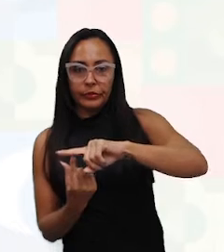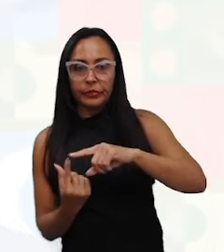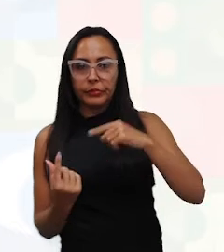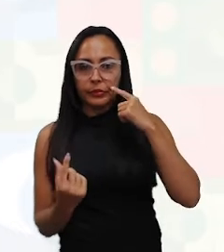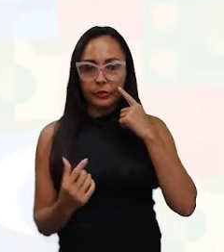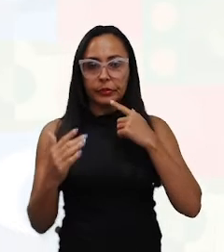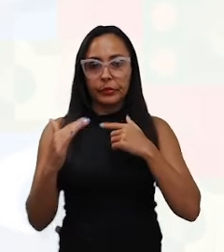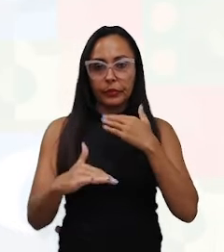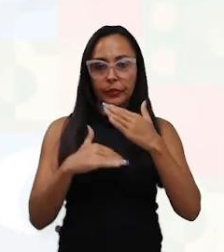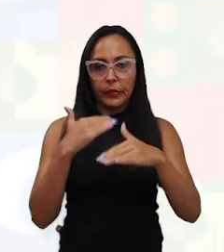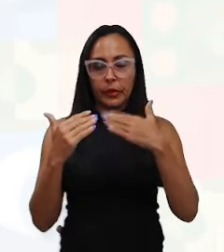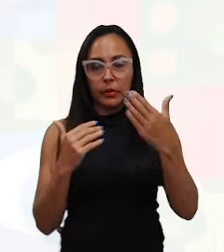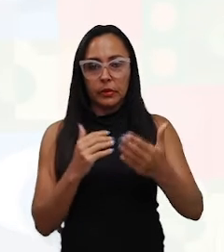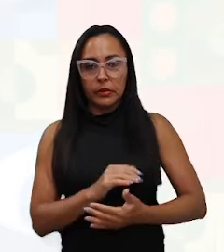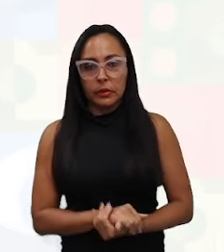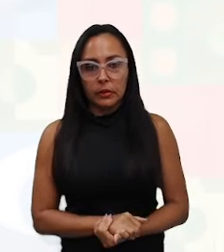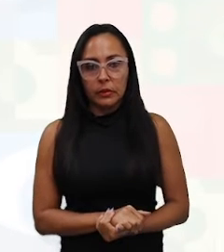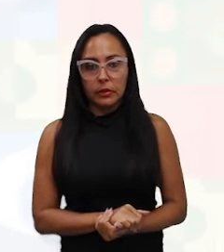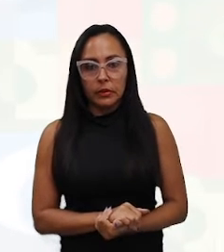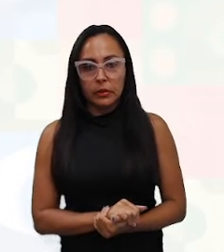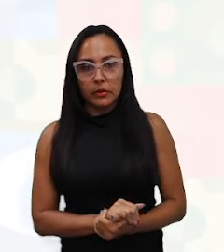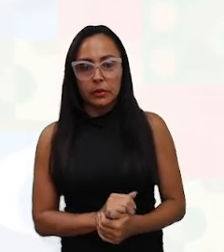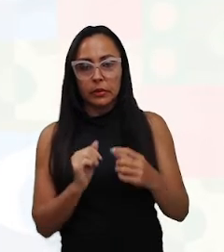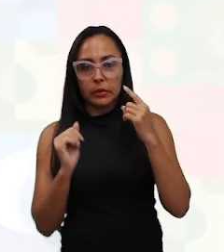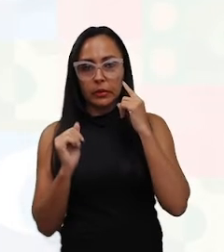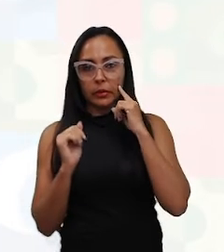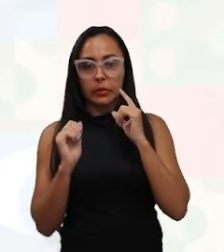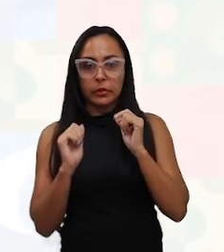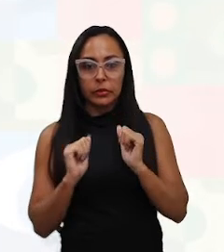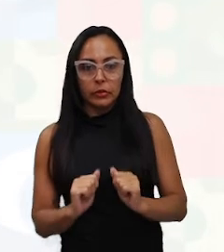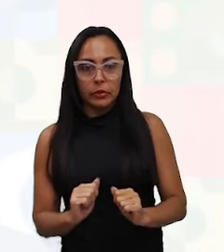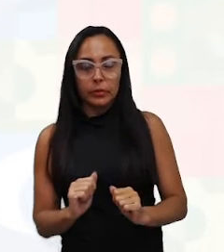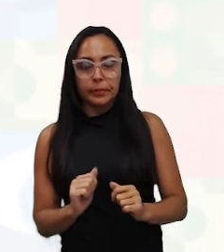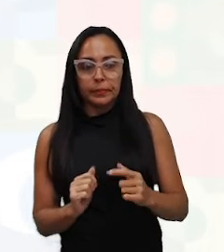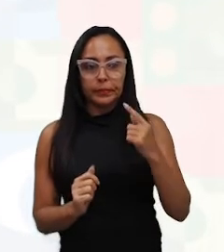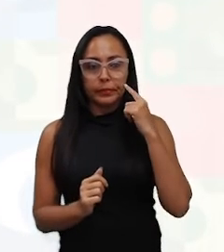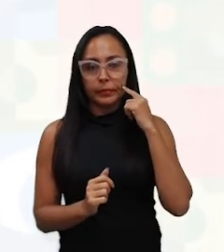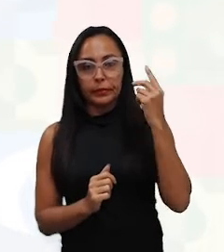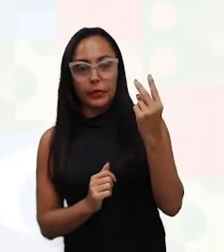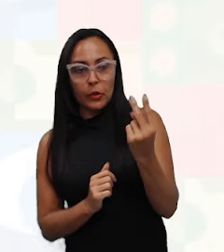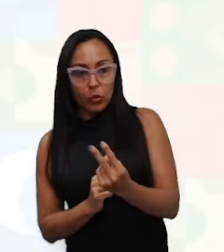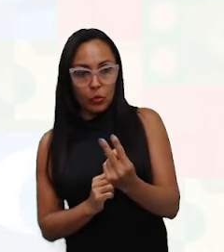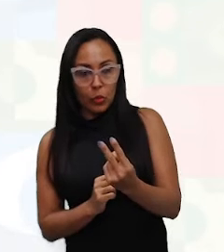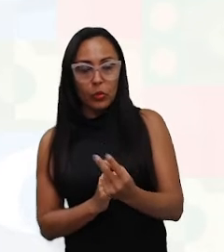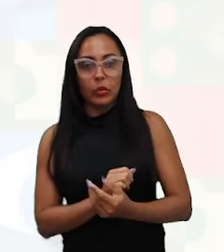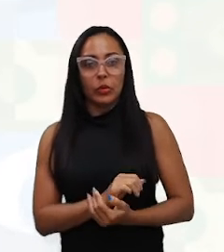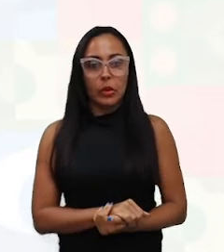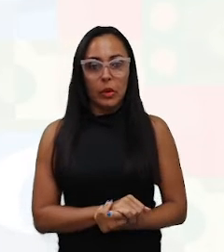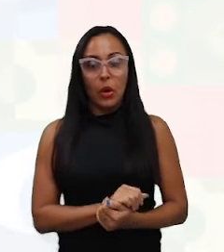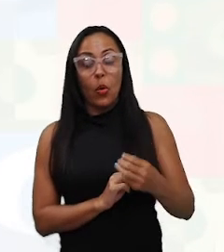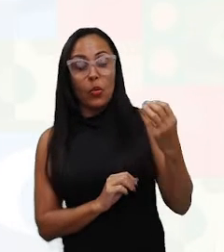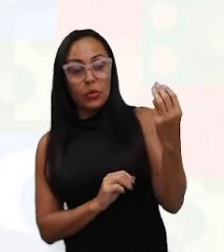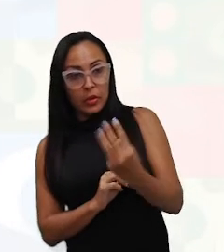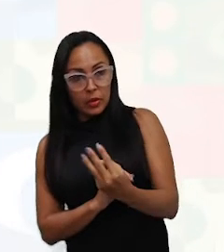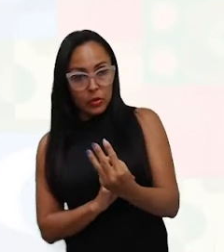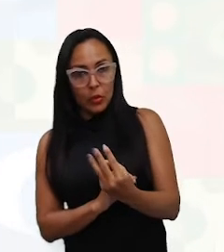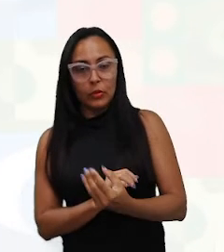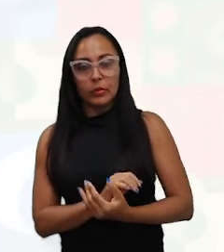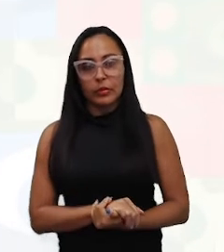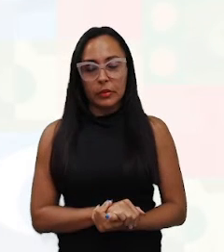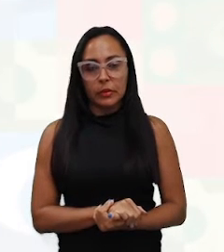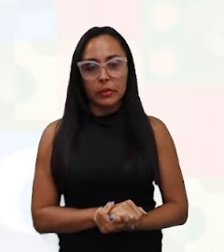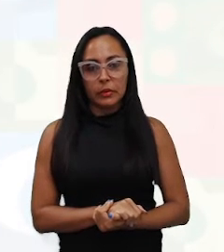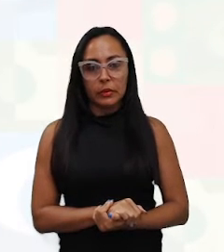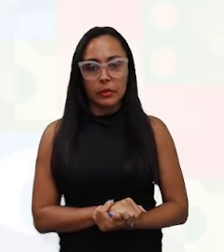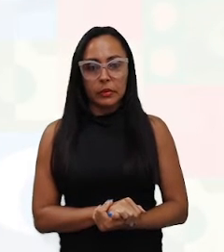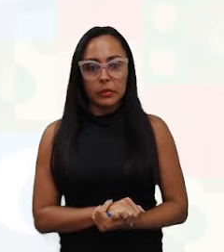dessa perspectiva, podendo ser com um ponto apenas de fuga, com 2 pontos de fuga ou com 3 pontos de fuga.